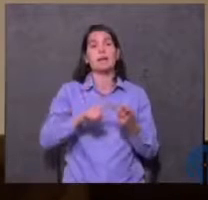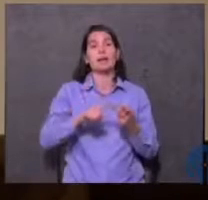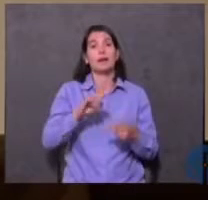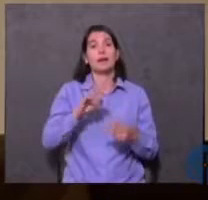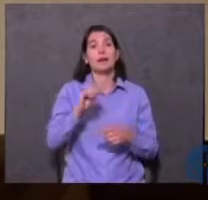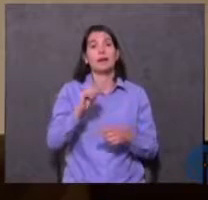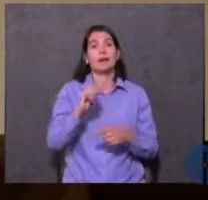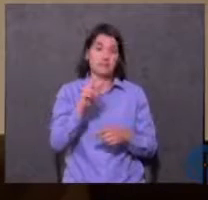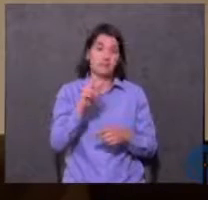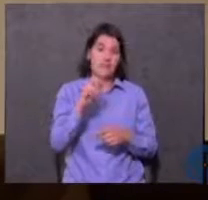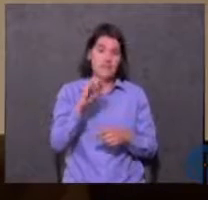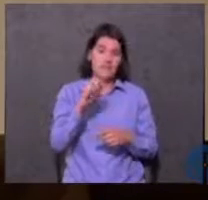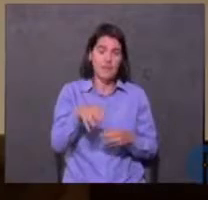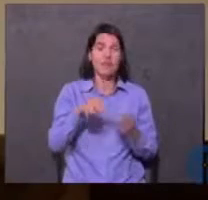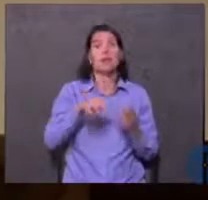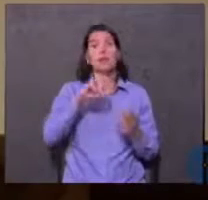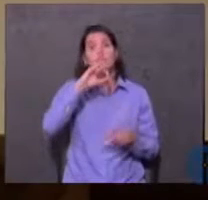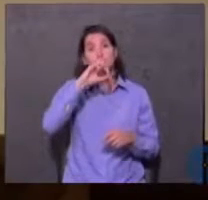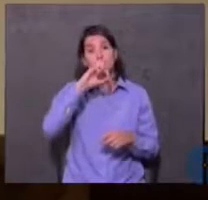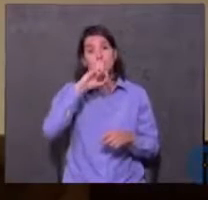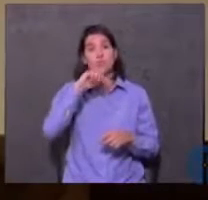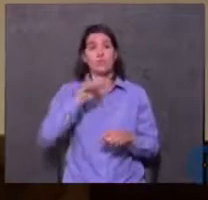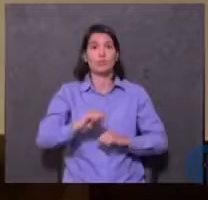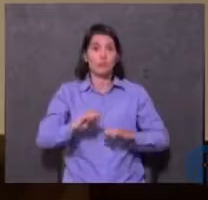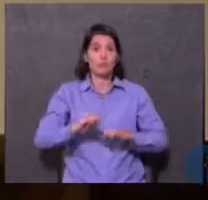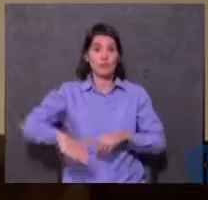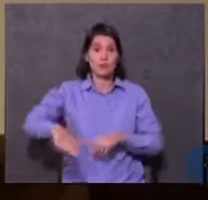emérito de esta diocese,